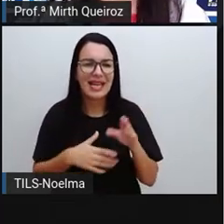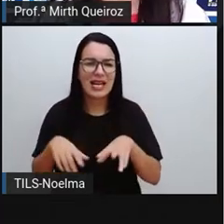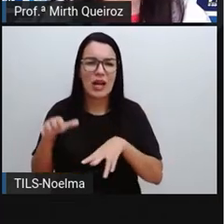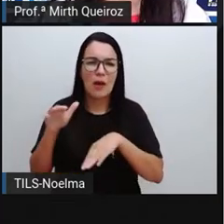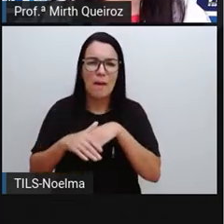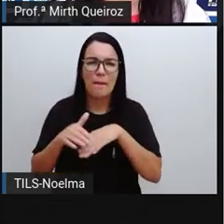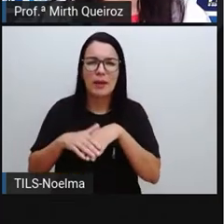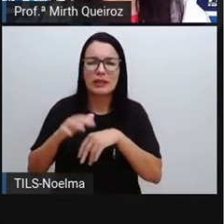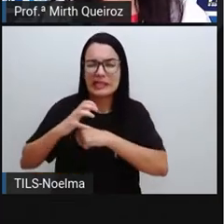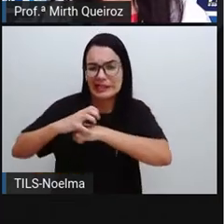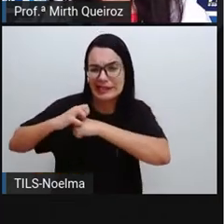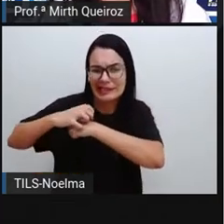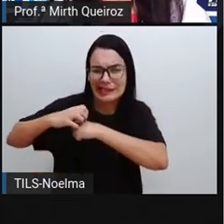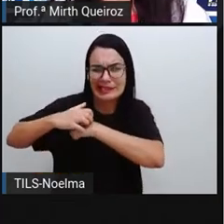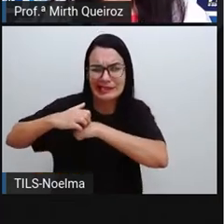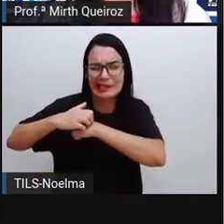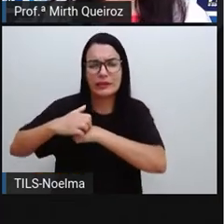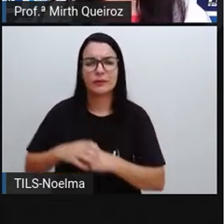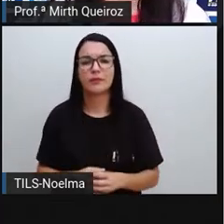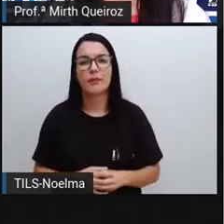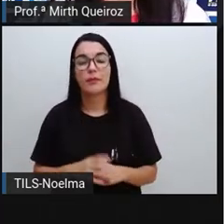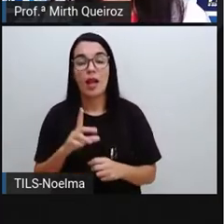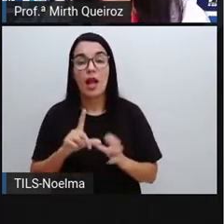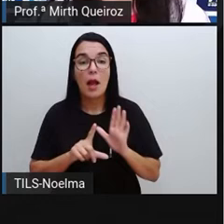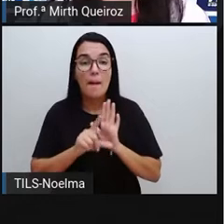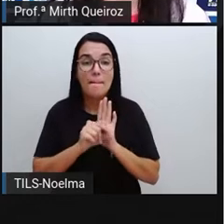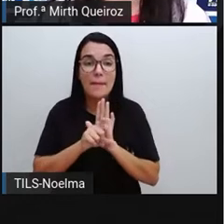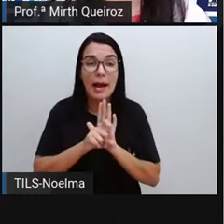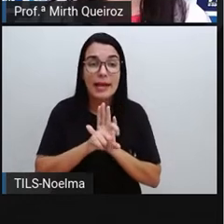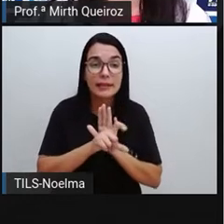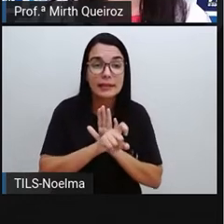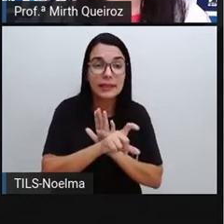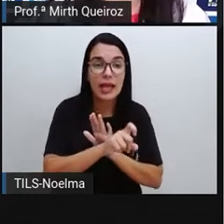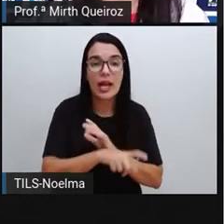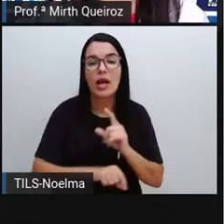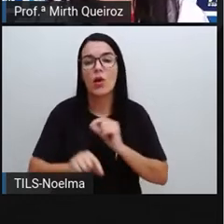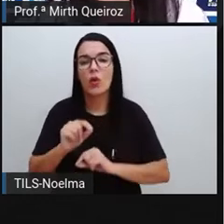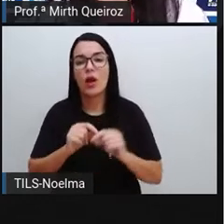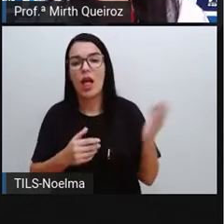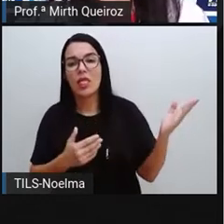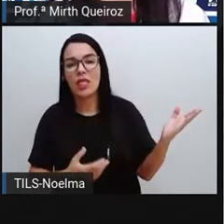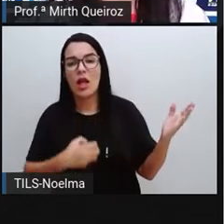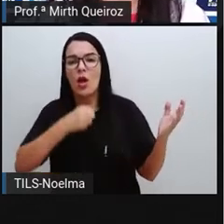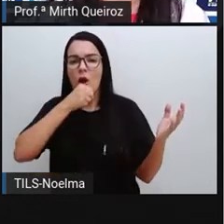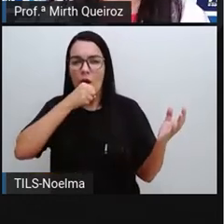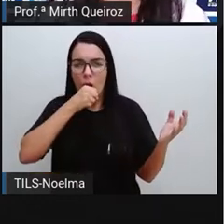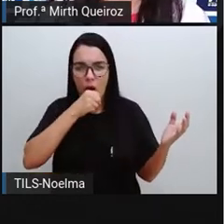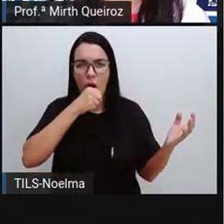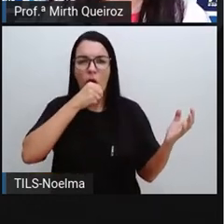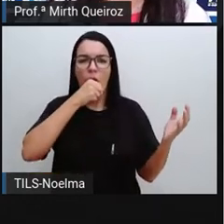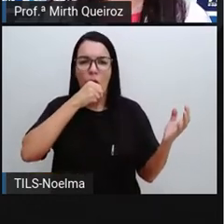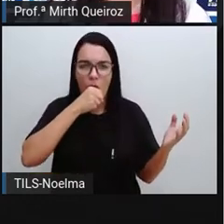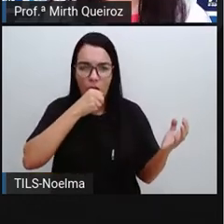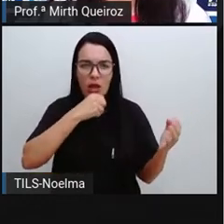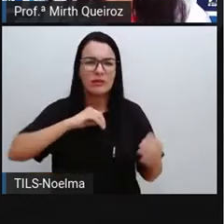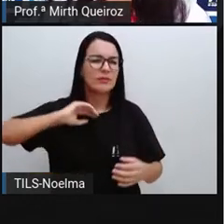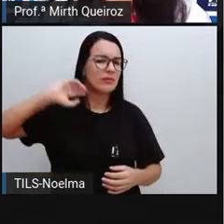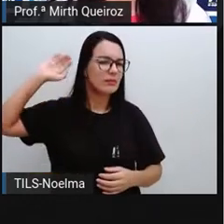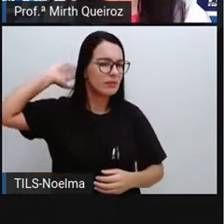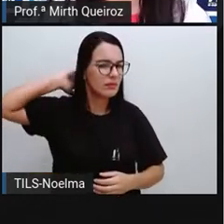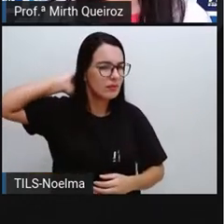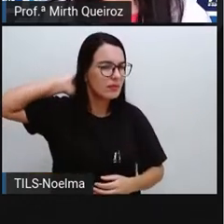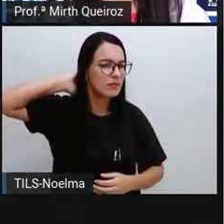a micose, né? Bactérias, pneumonia, cólera, tuberculose, tétano, meningite. A